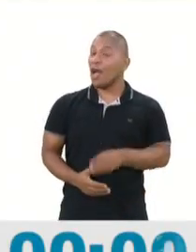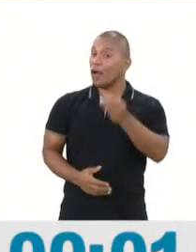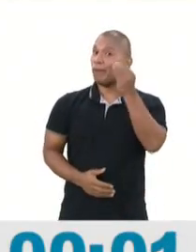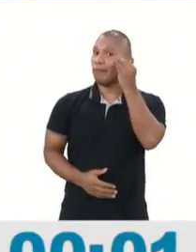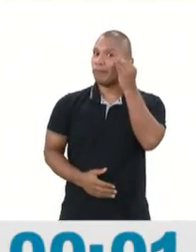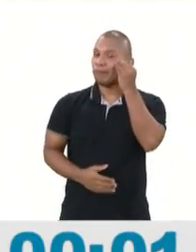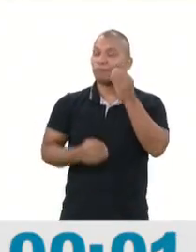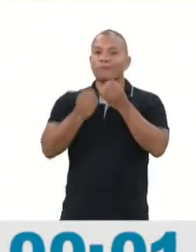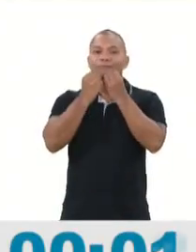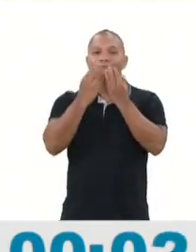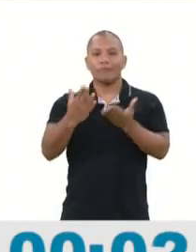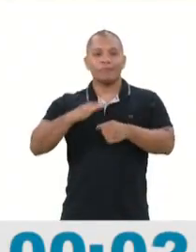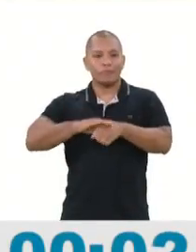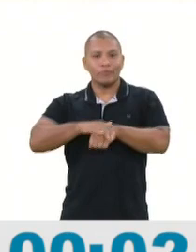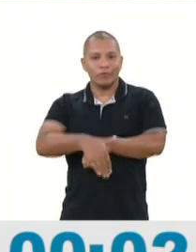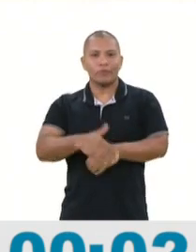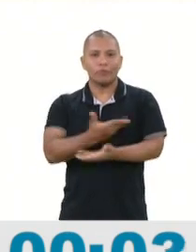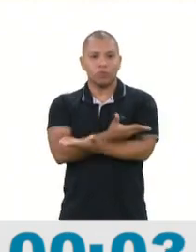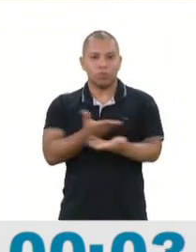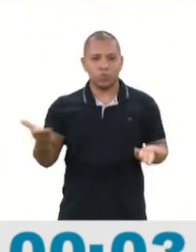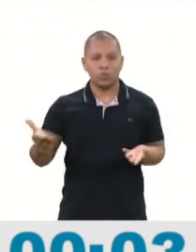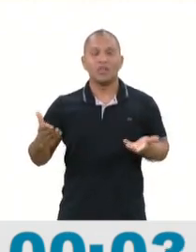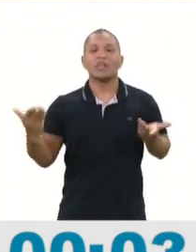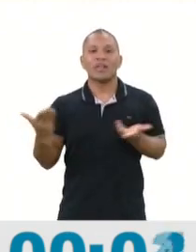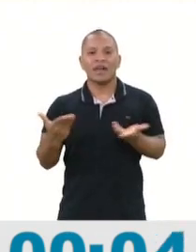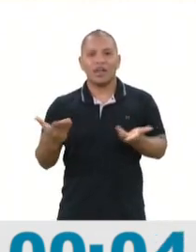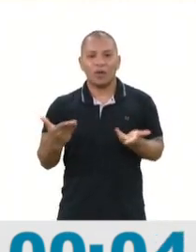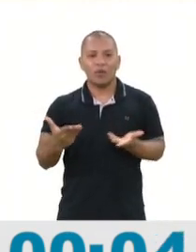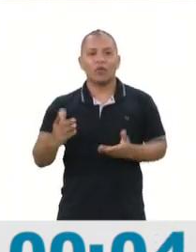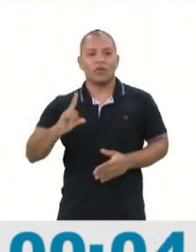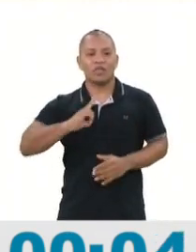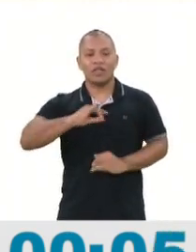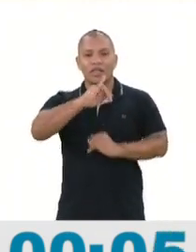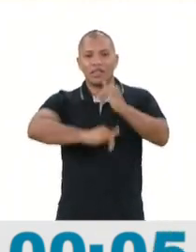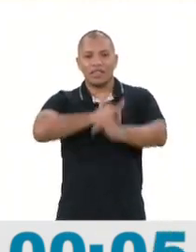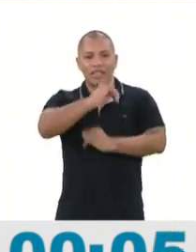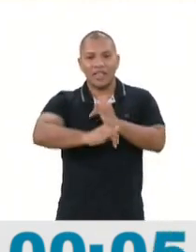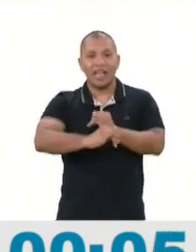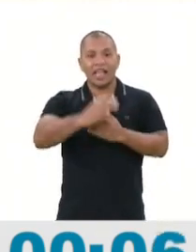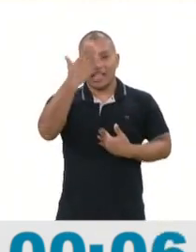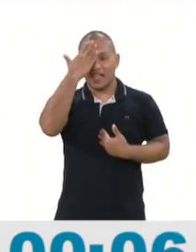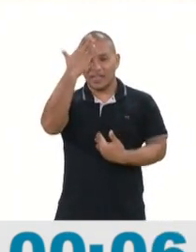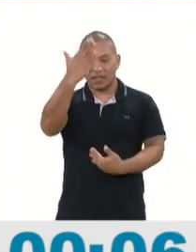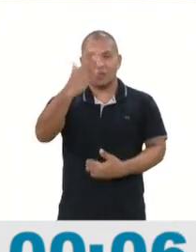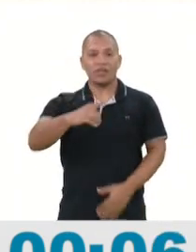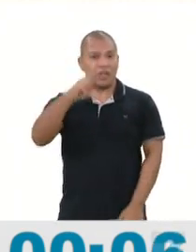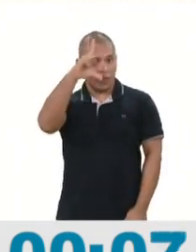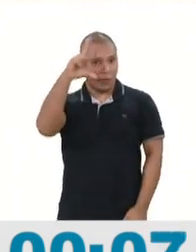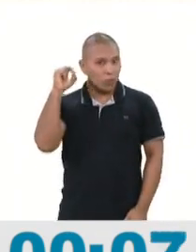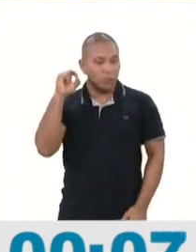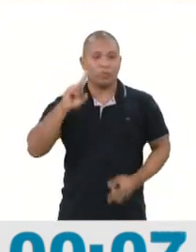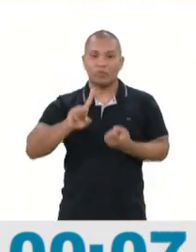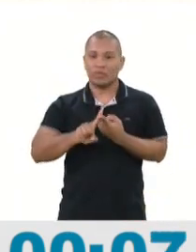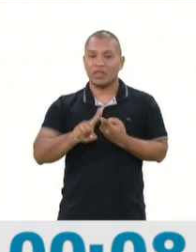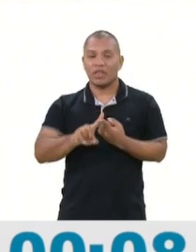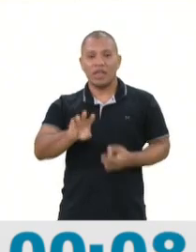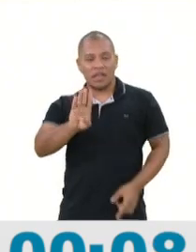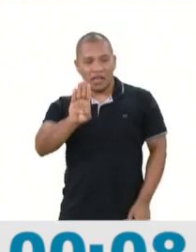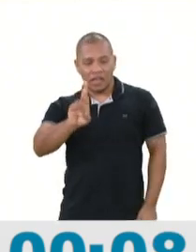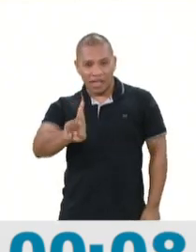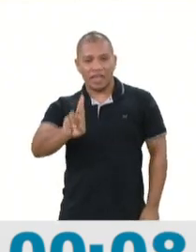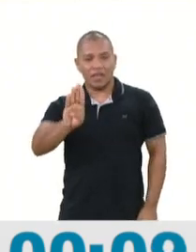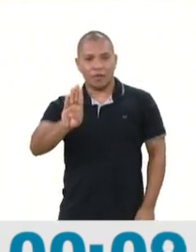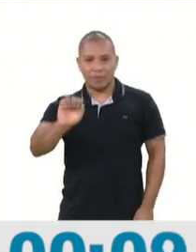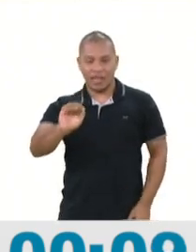que nos assistem através das redes sociais. Agradeço à Band e à RBA pela iniciativa democrática